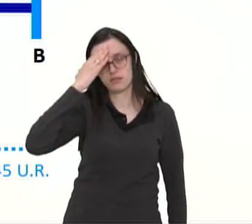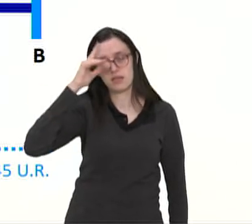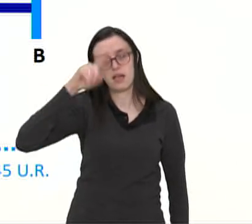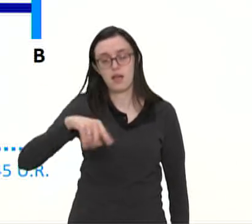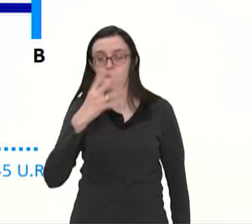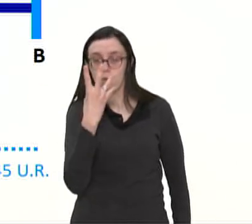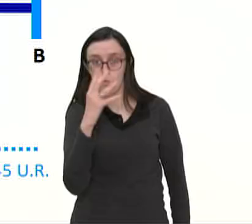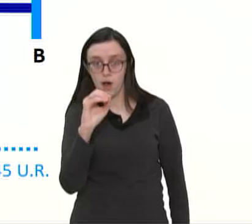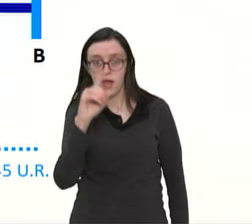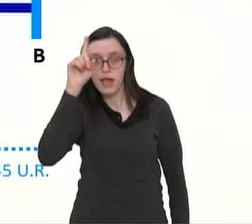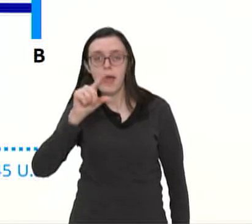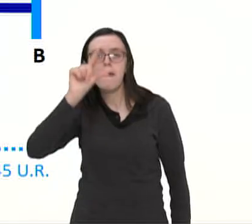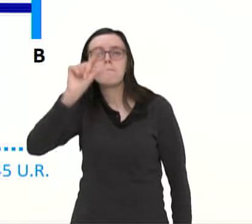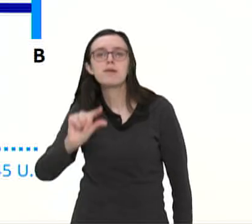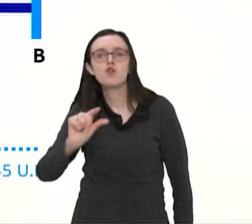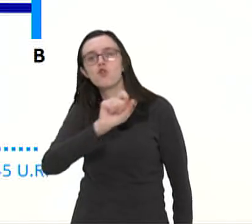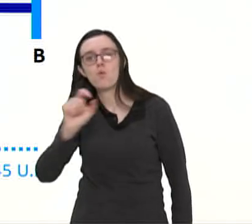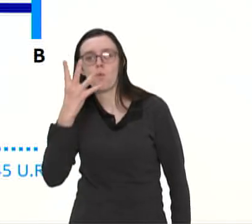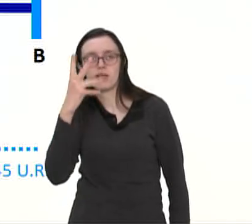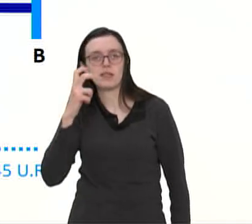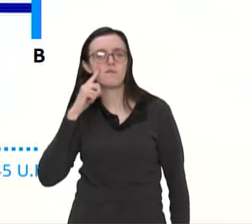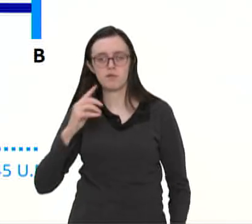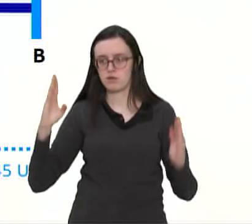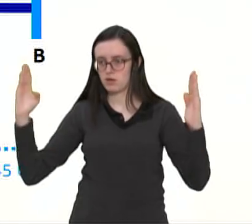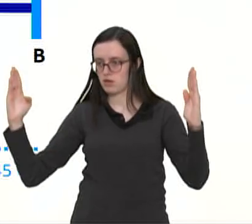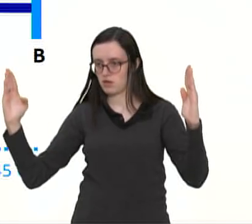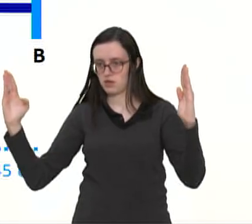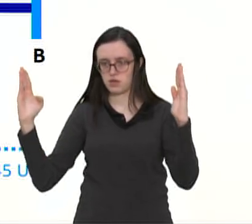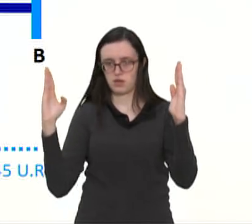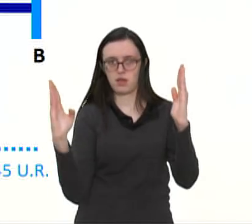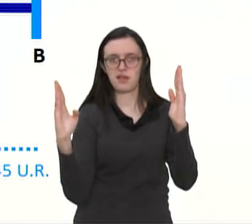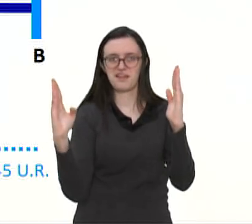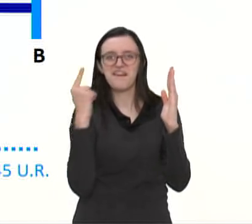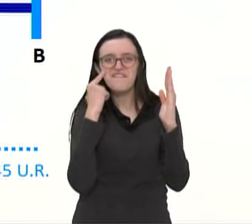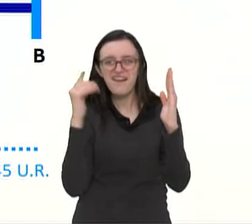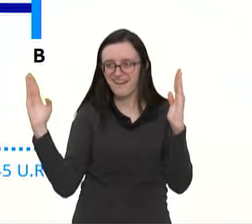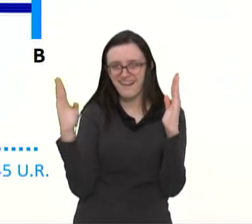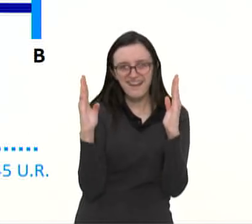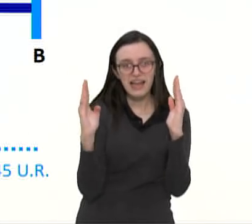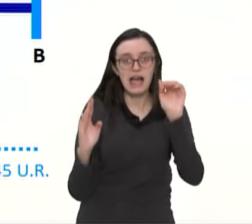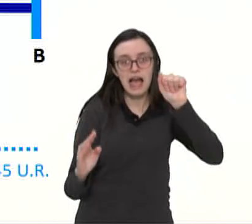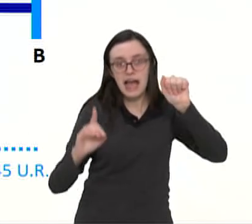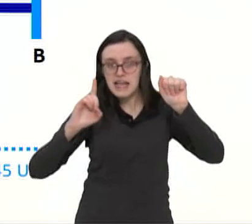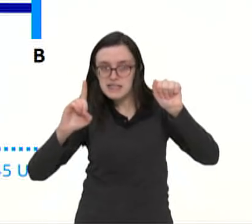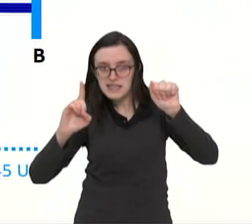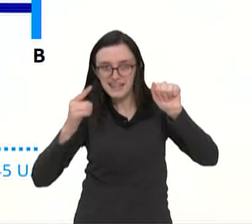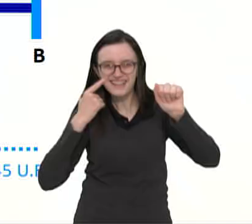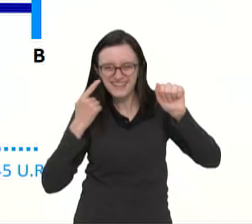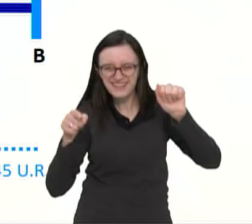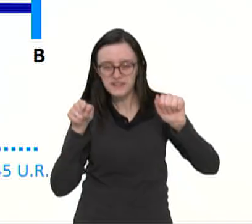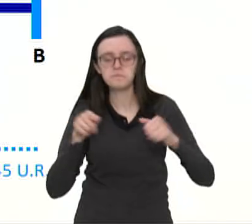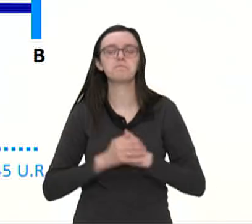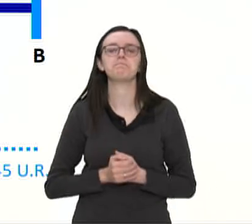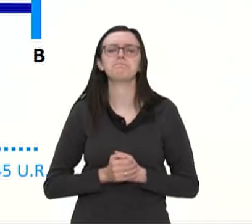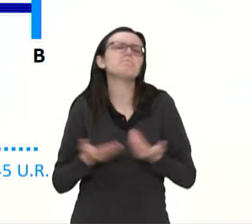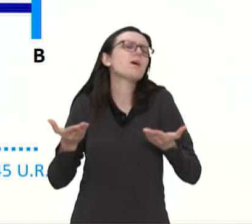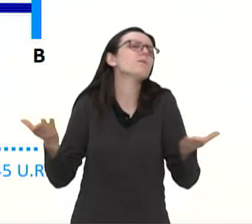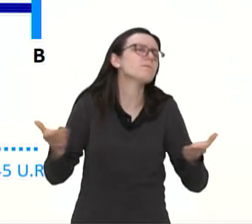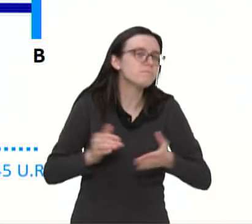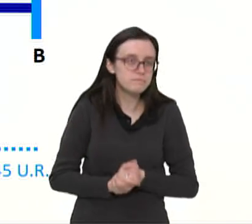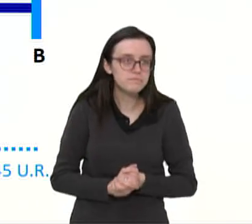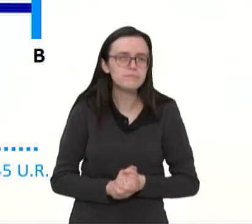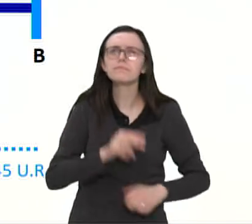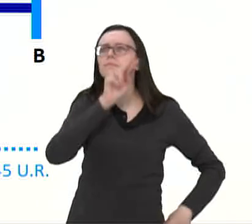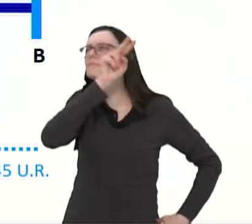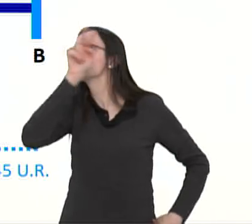menos que 45, tá? Aqui no meio, ó. Então, coloquei o D e considerei essa distância ali como 40 unidades de recombinação. E agora, vamos